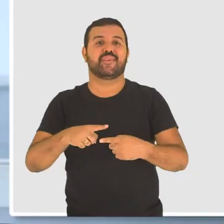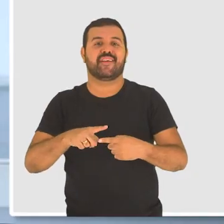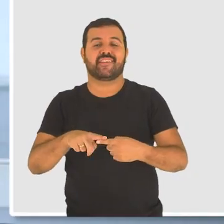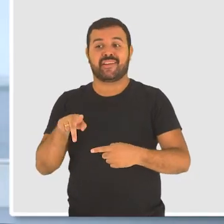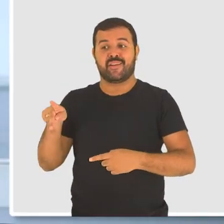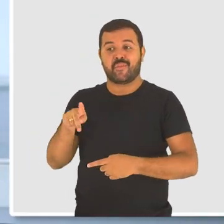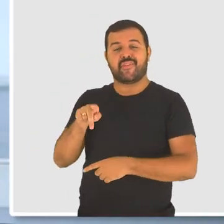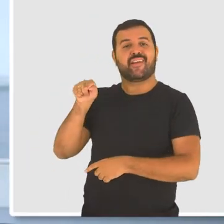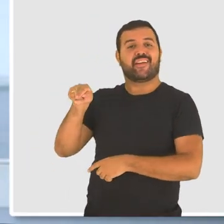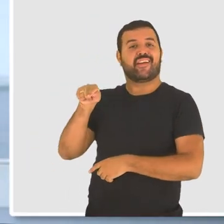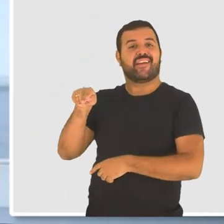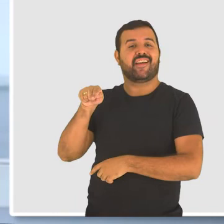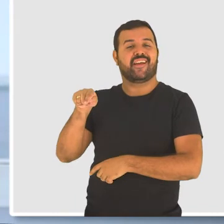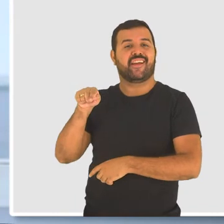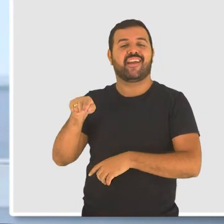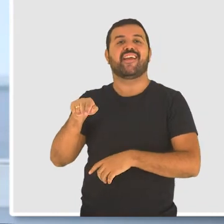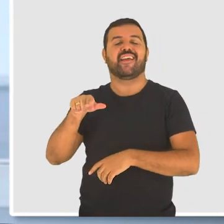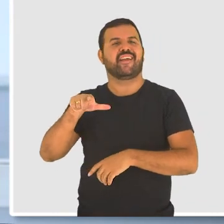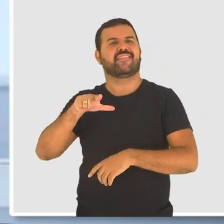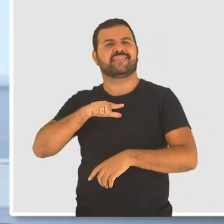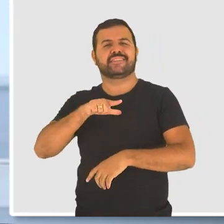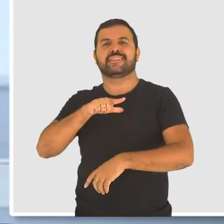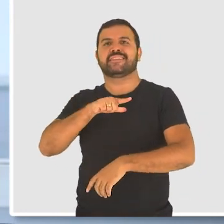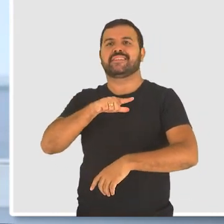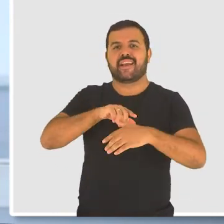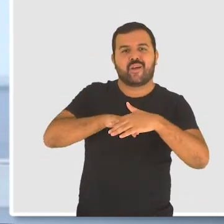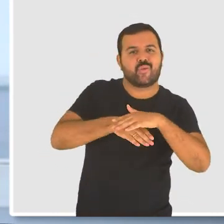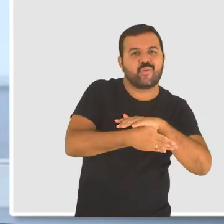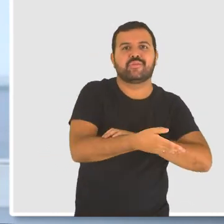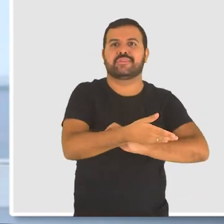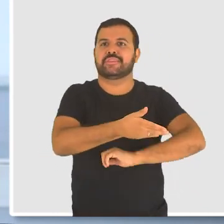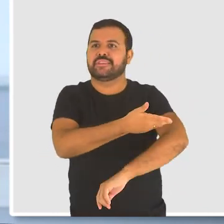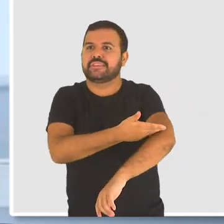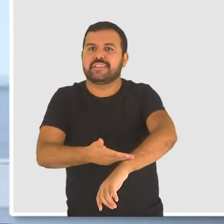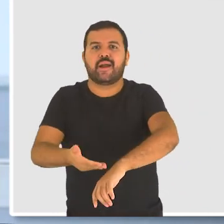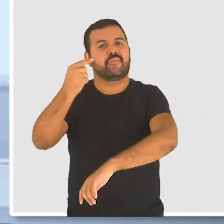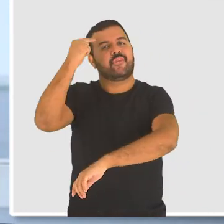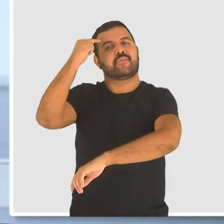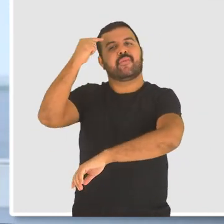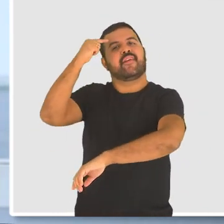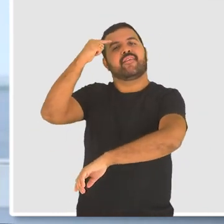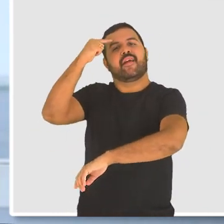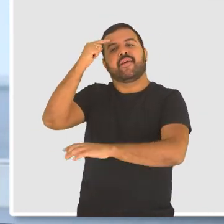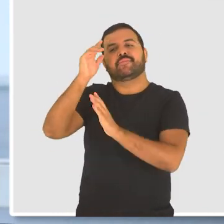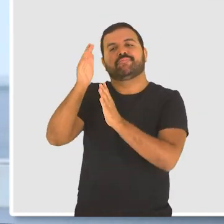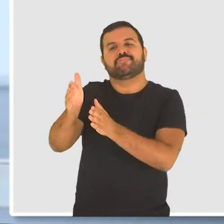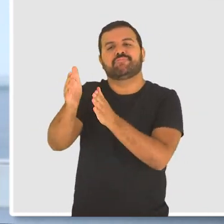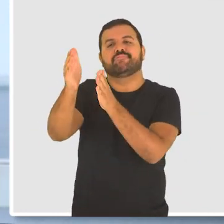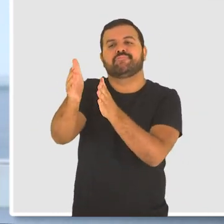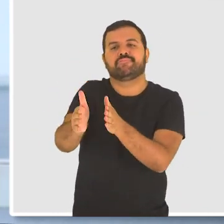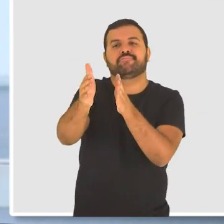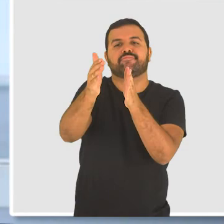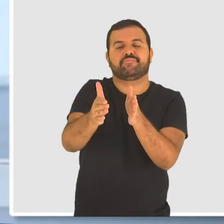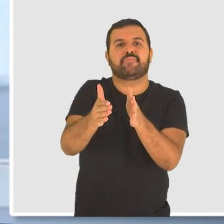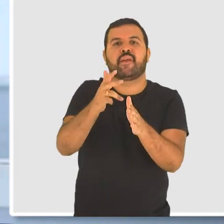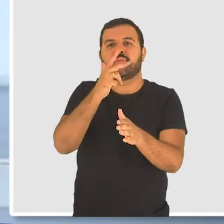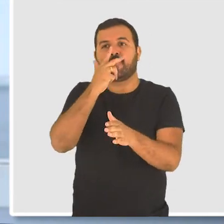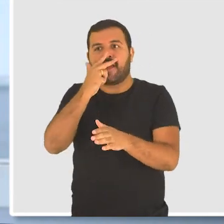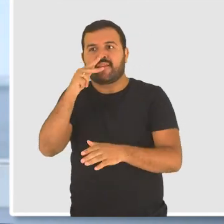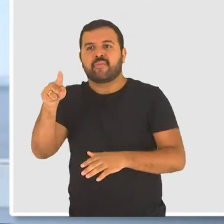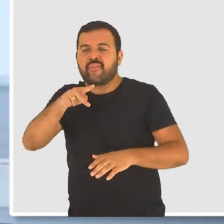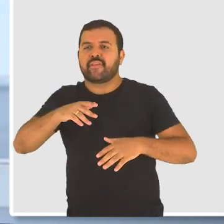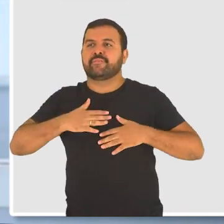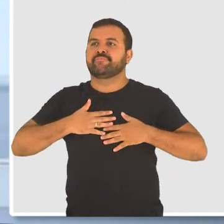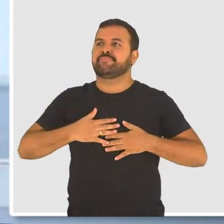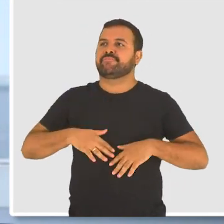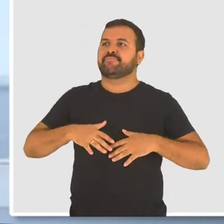quê? Porque o próprio professor, ele possui tendências de pensamento. E é claro, ele fica numa zona